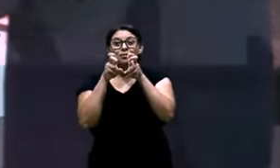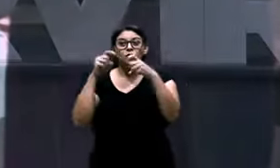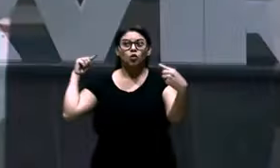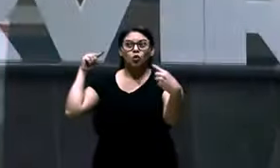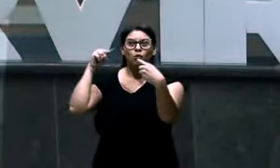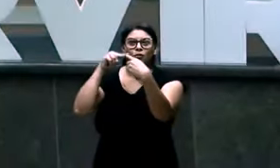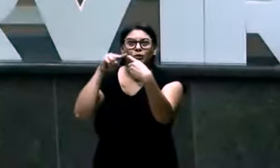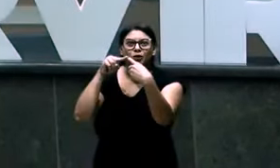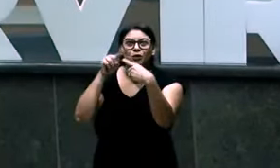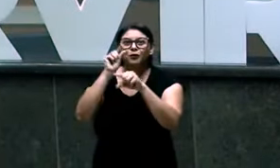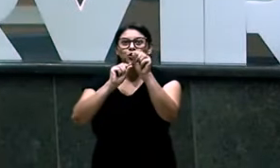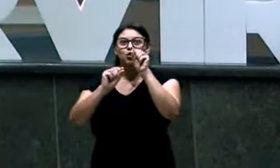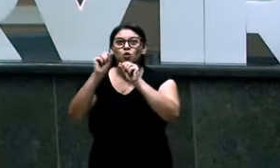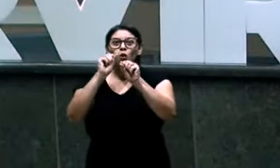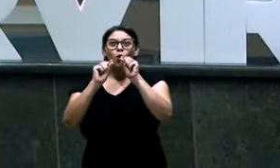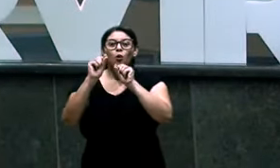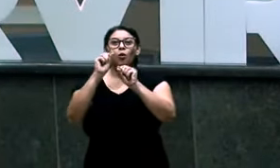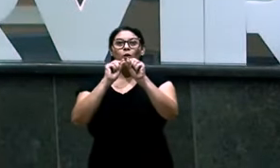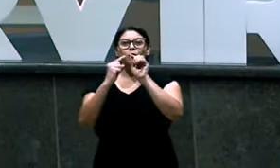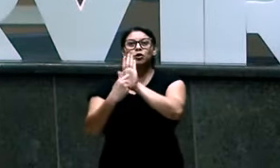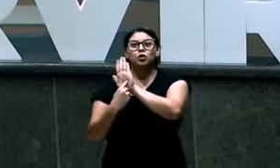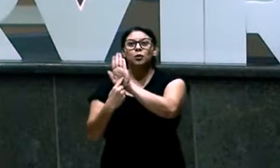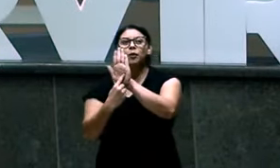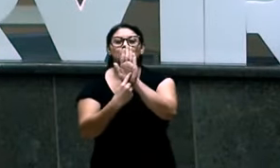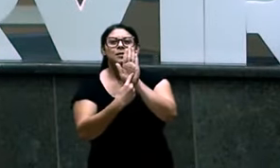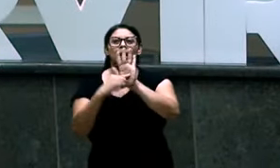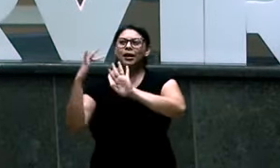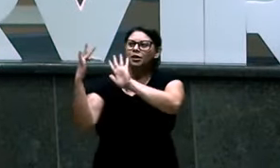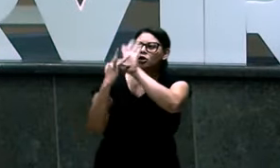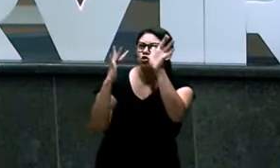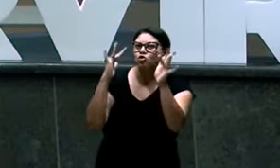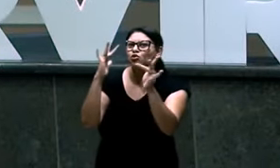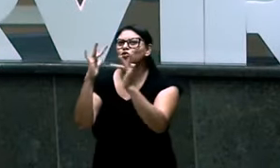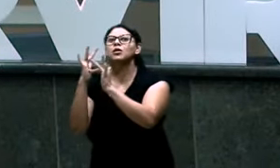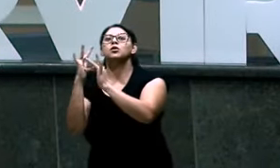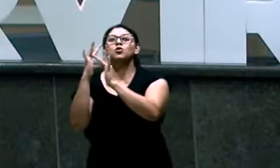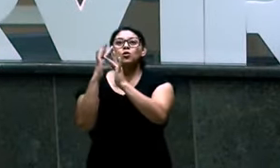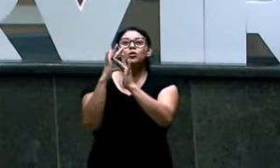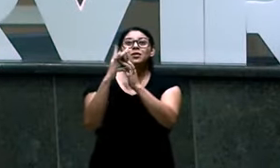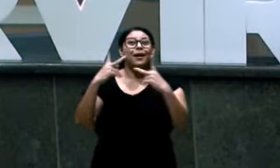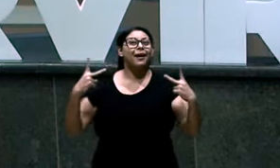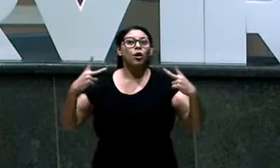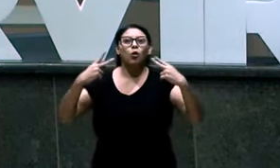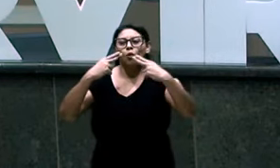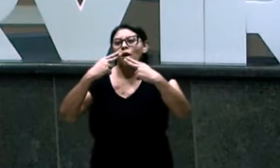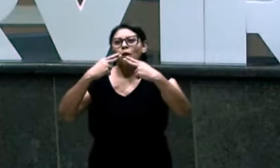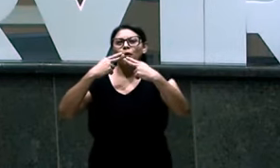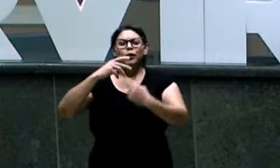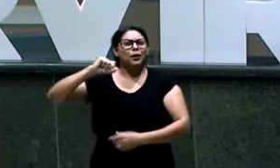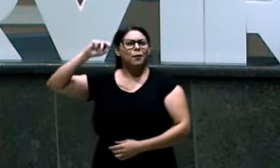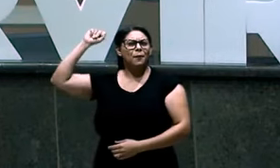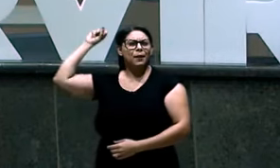objetividade de apresentar que esse Jesus é aquele que os profetas anunciaram. É por isso que nós